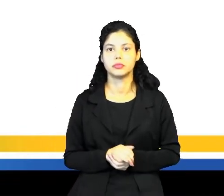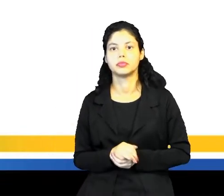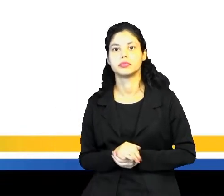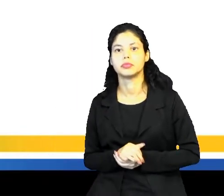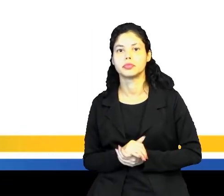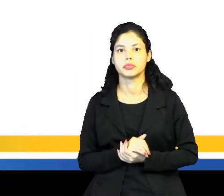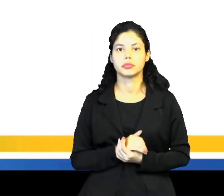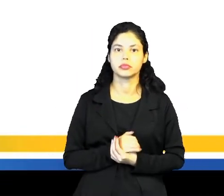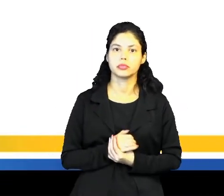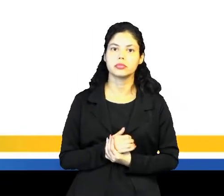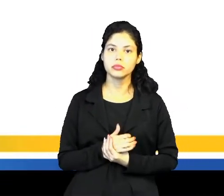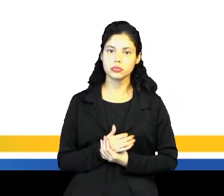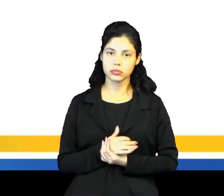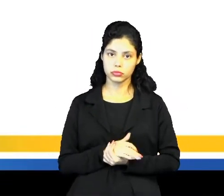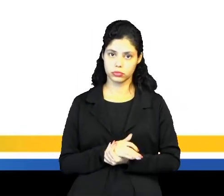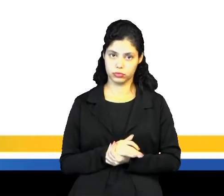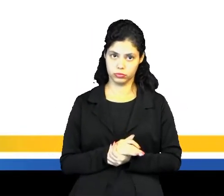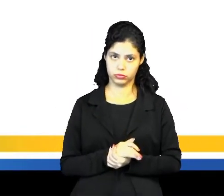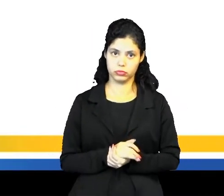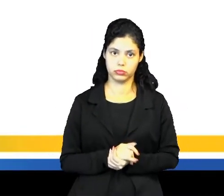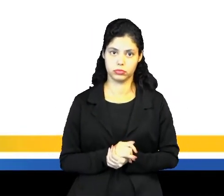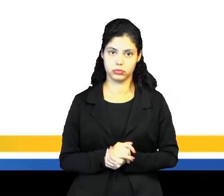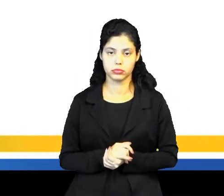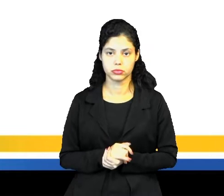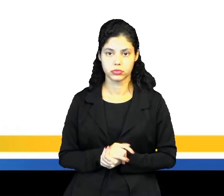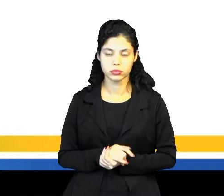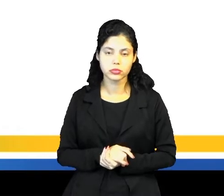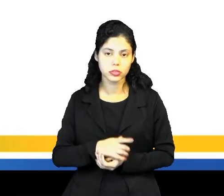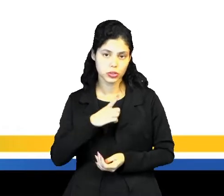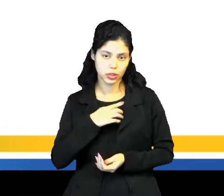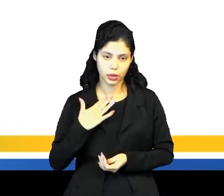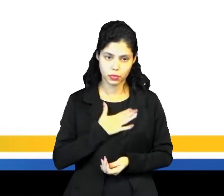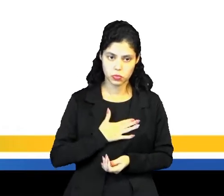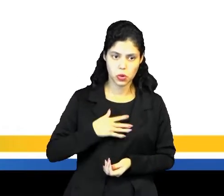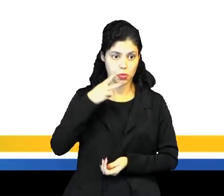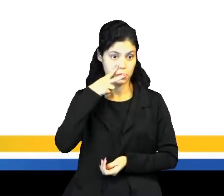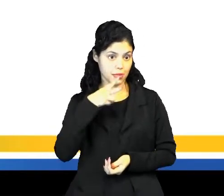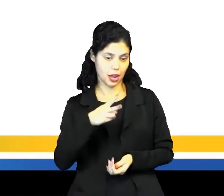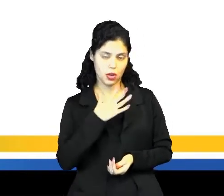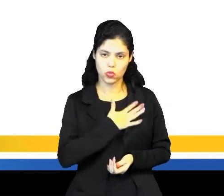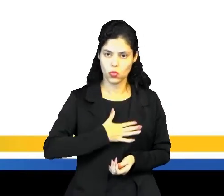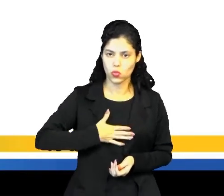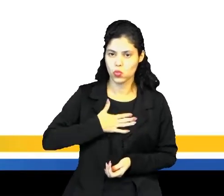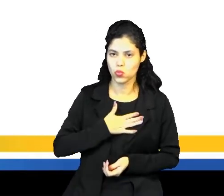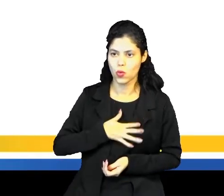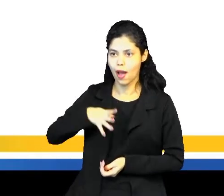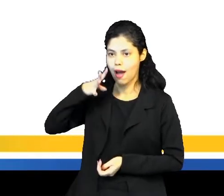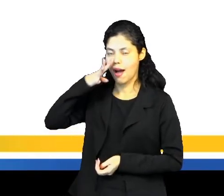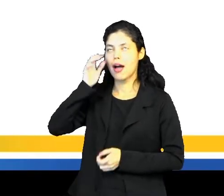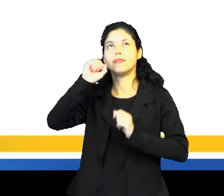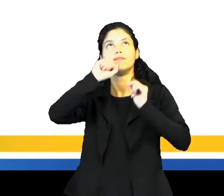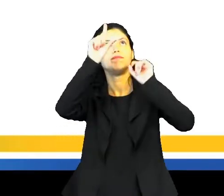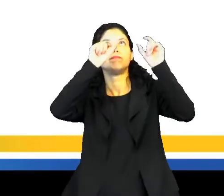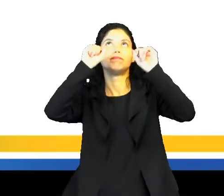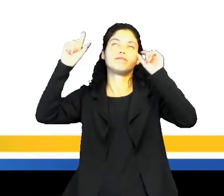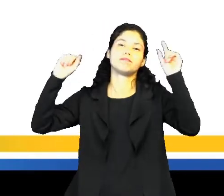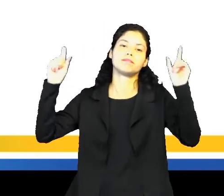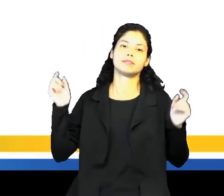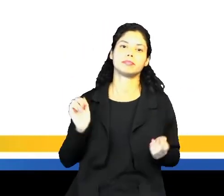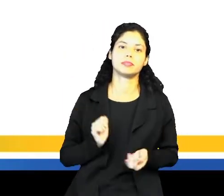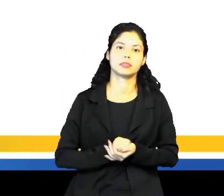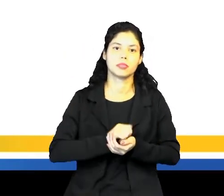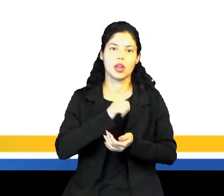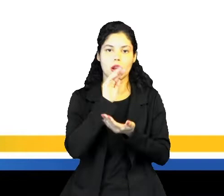Aficionado às estrelas, mares e maremotas, olha só, né? Ele diz que é uma pessoa aficionada, ou seja, admirar as estrelas,